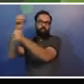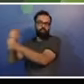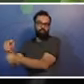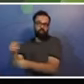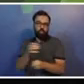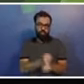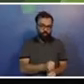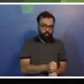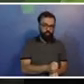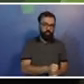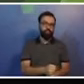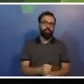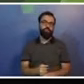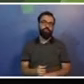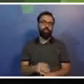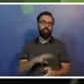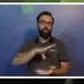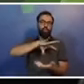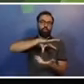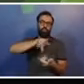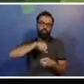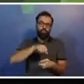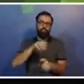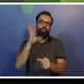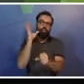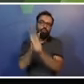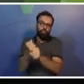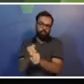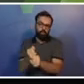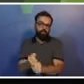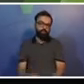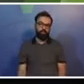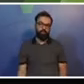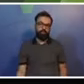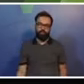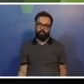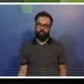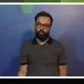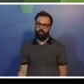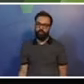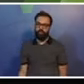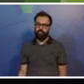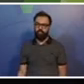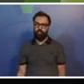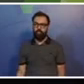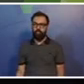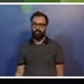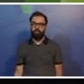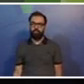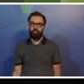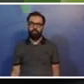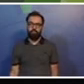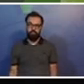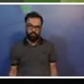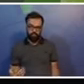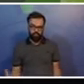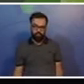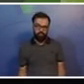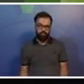lados. Pega todos os lados, soma tudo. Esse é o perímetro.